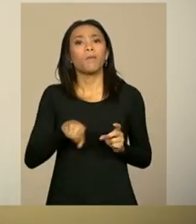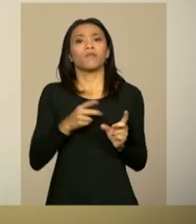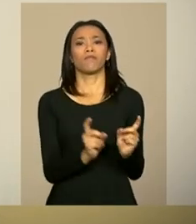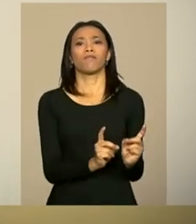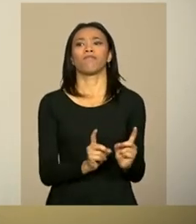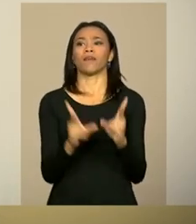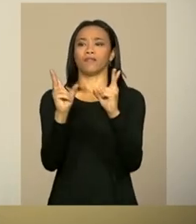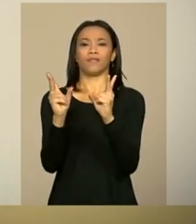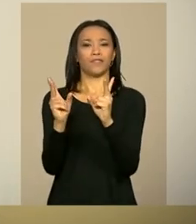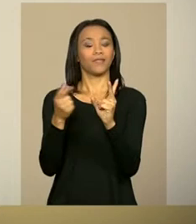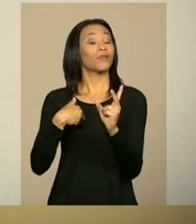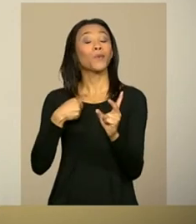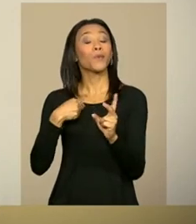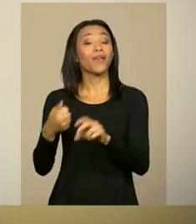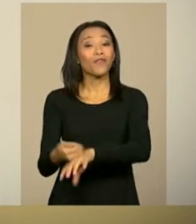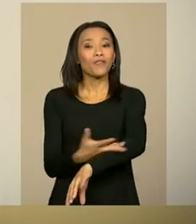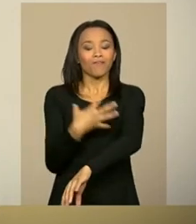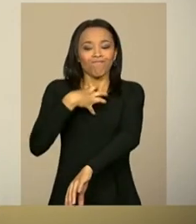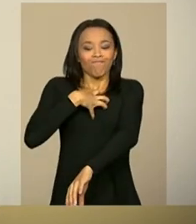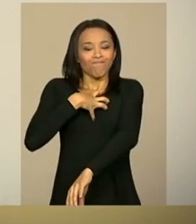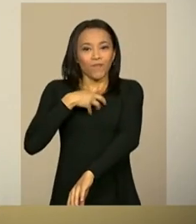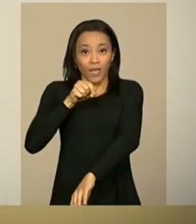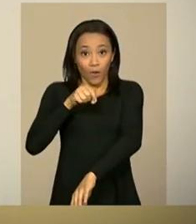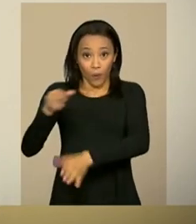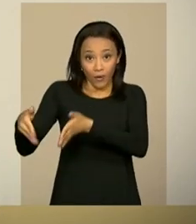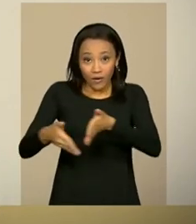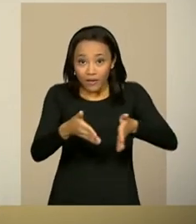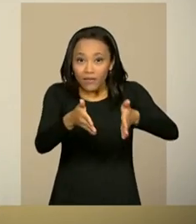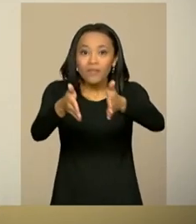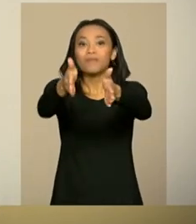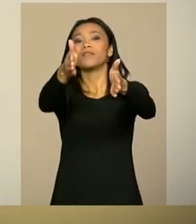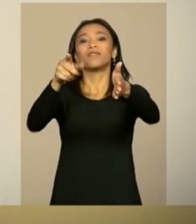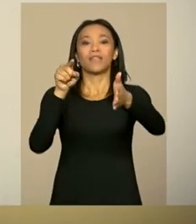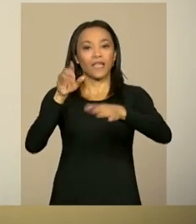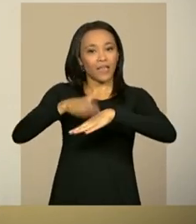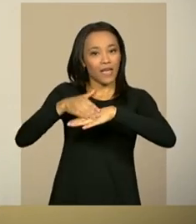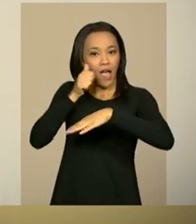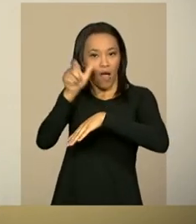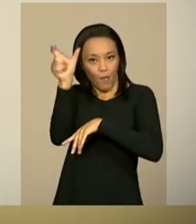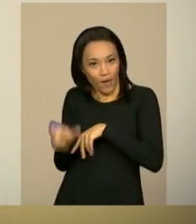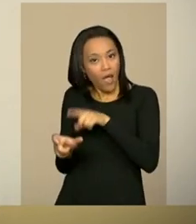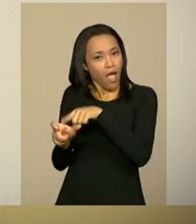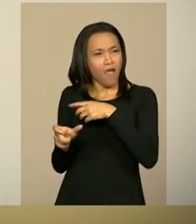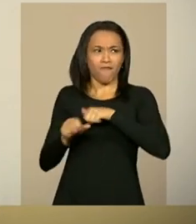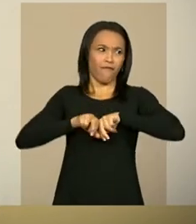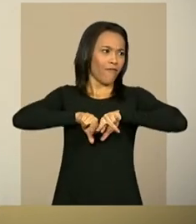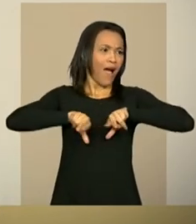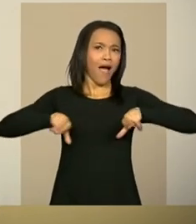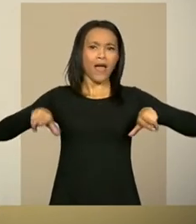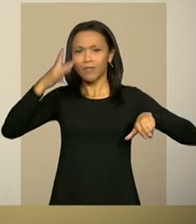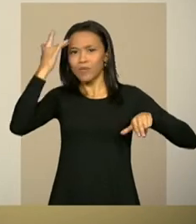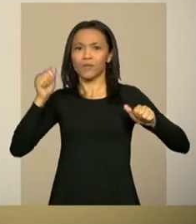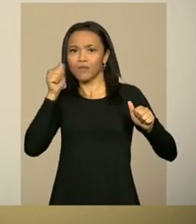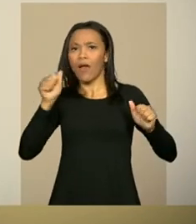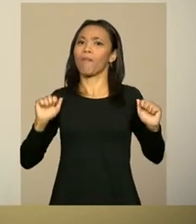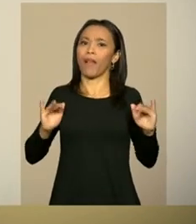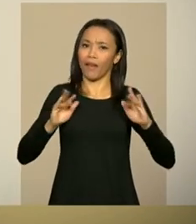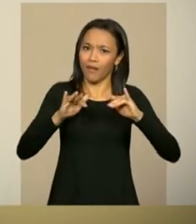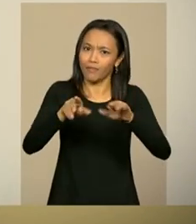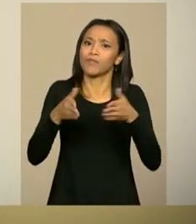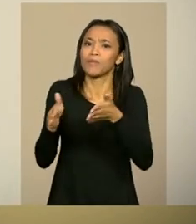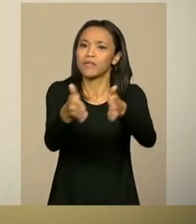sabe o que mais me emociona Luciano é que o caminho traçado pela Rosângela é seguido por milhões de outras mulheres